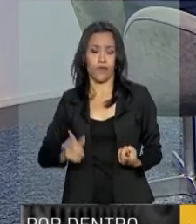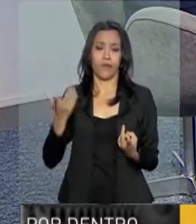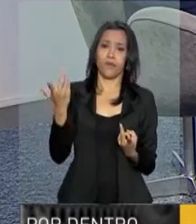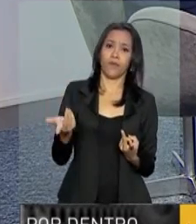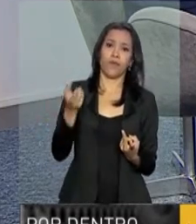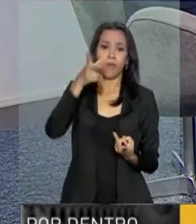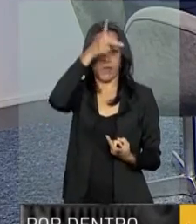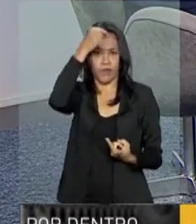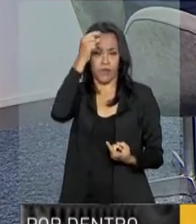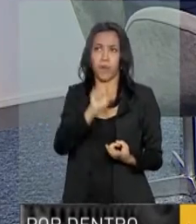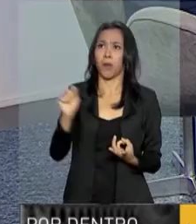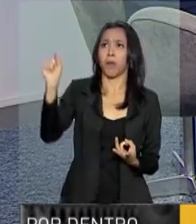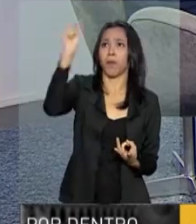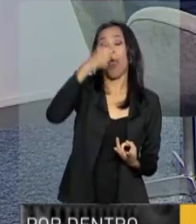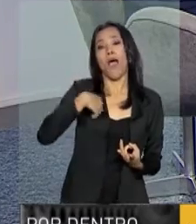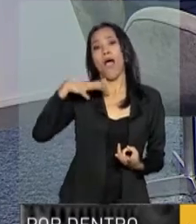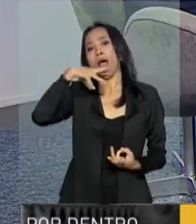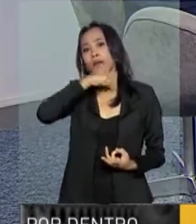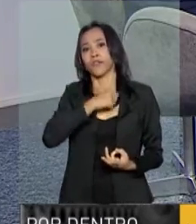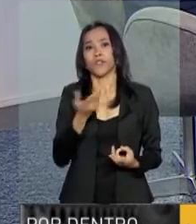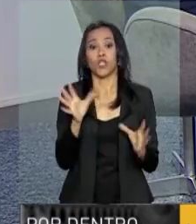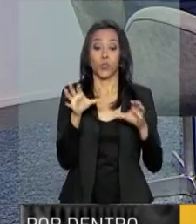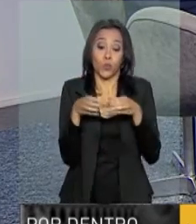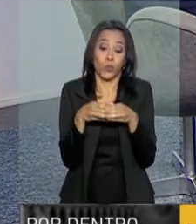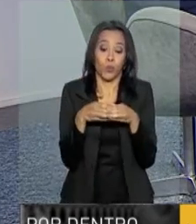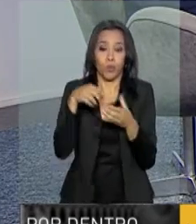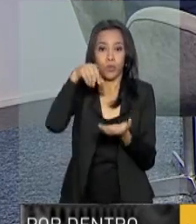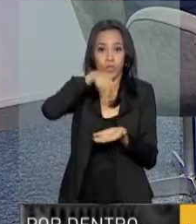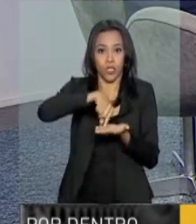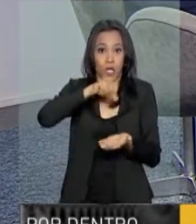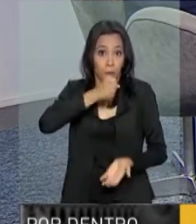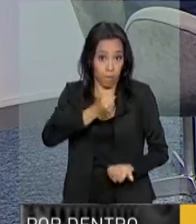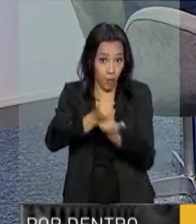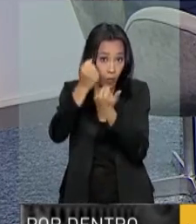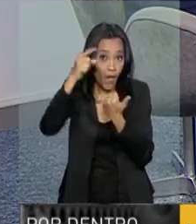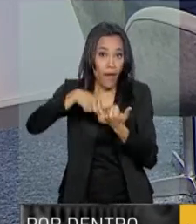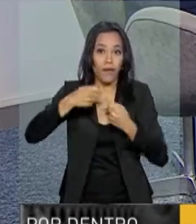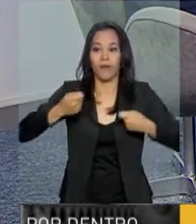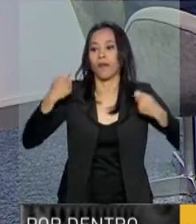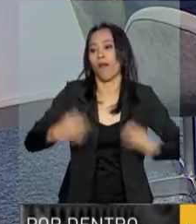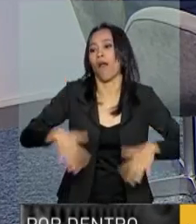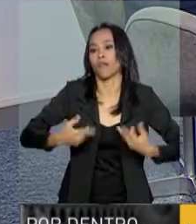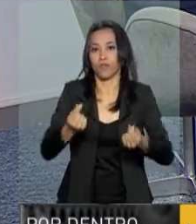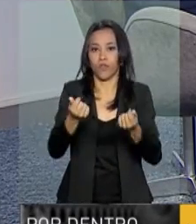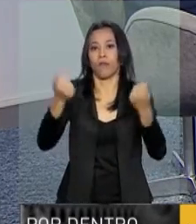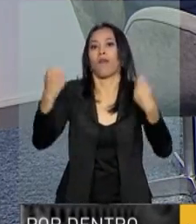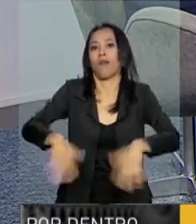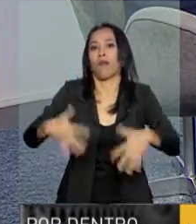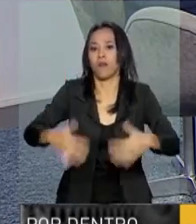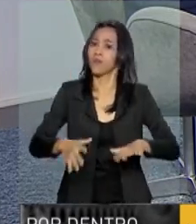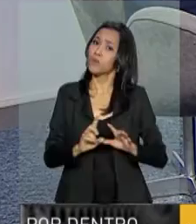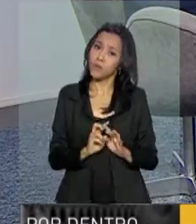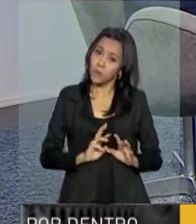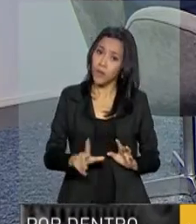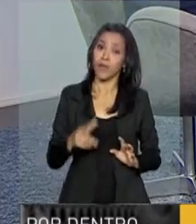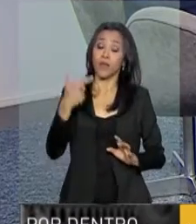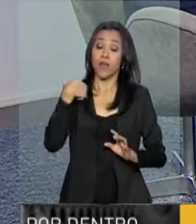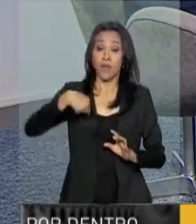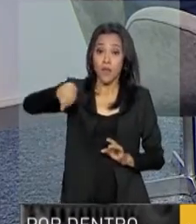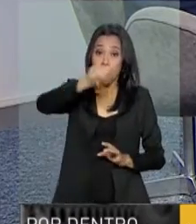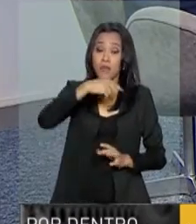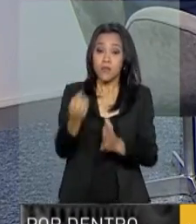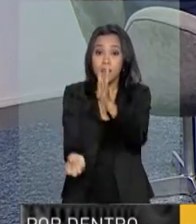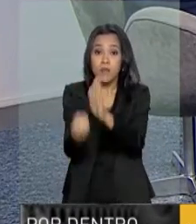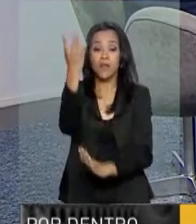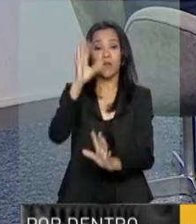têm a ideia de que um órgão de maldade até o despesa e nós provamos o contrário né que ele criando um órgão de